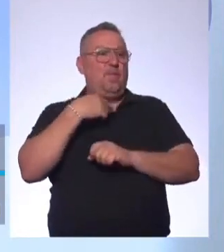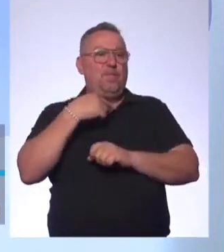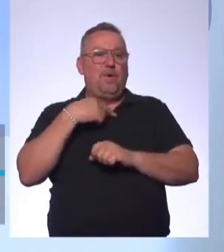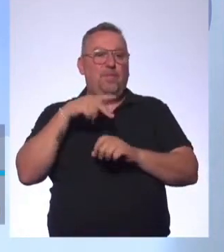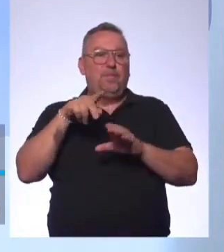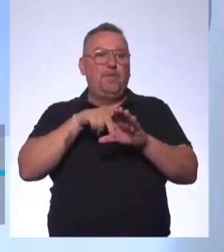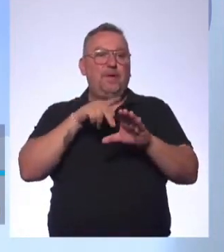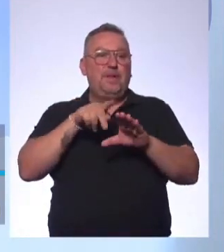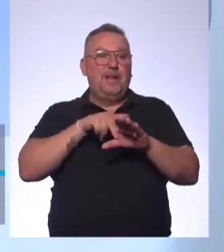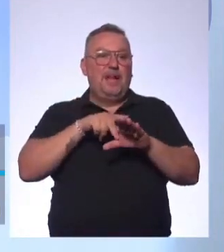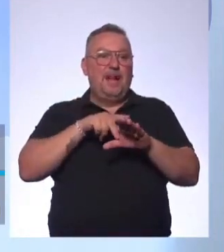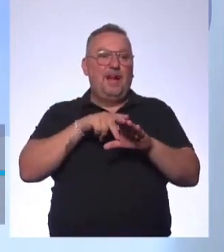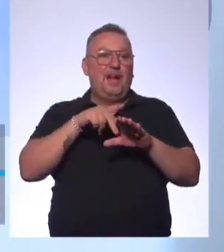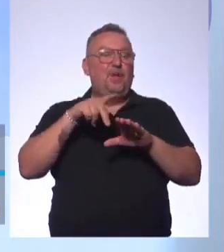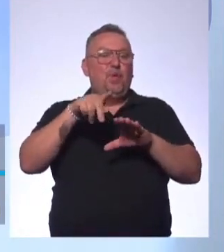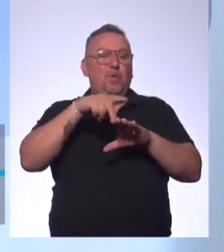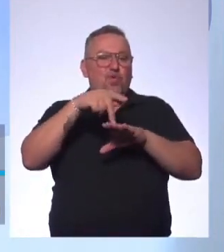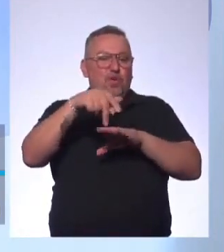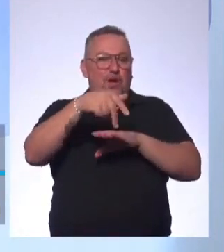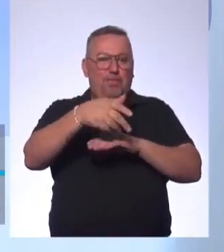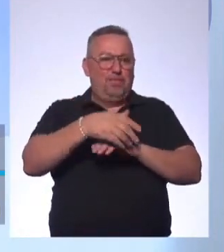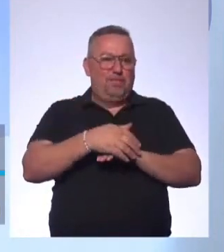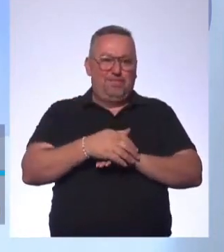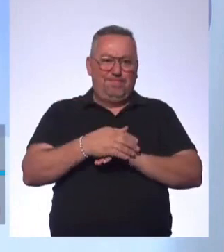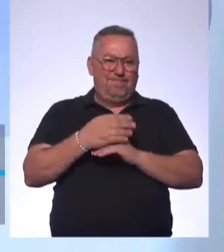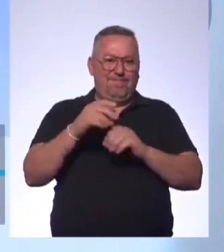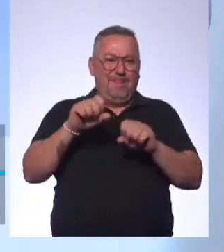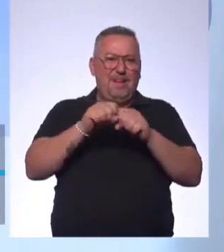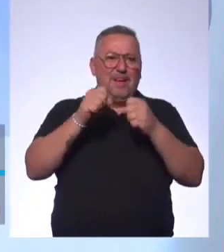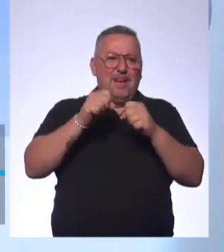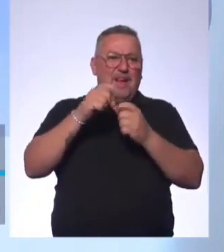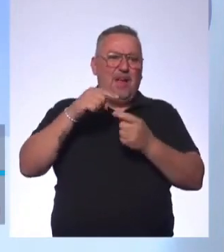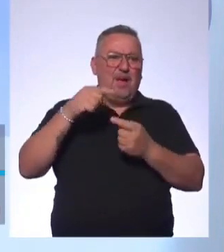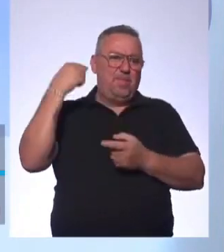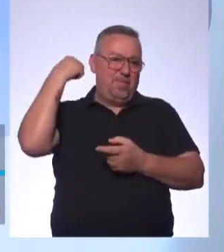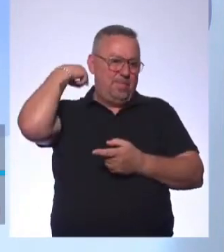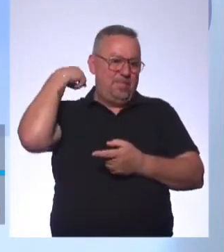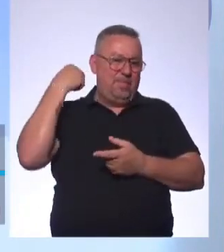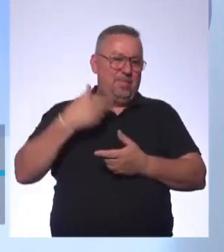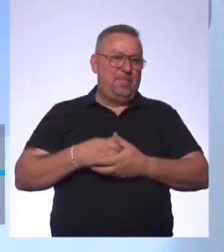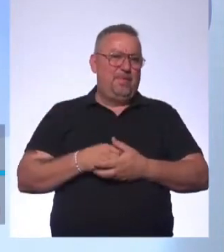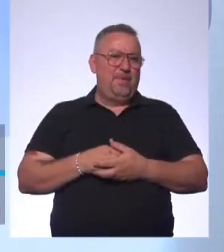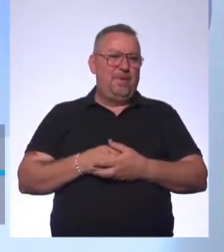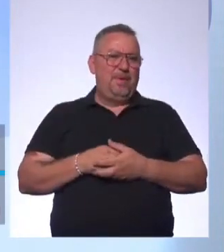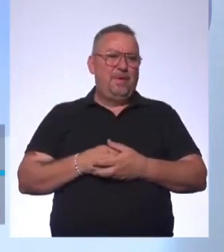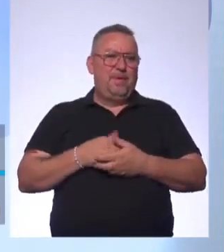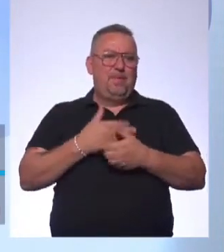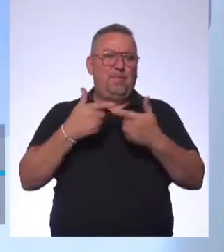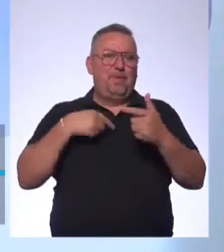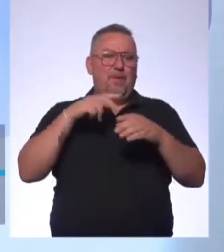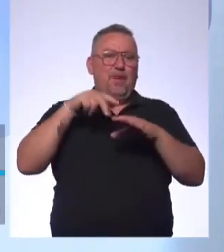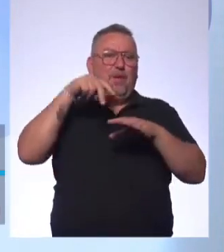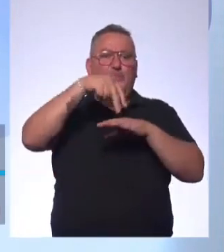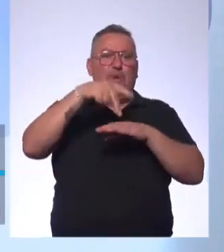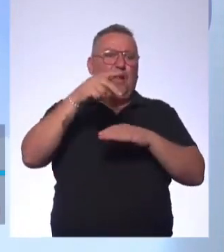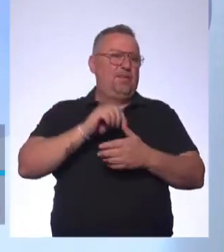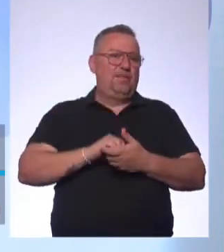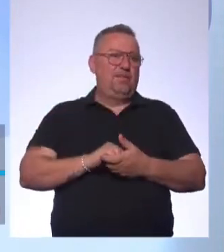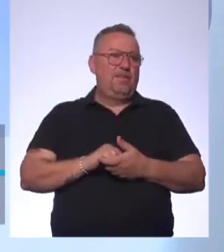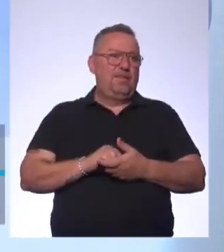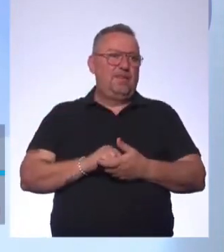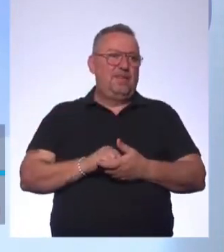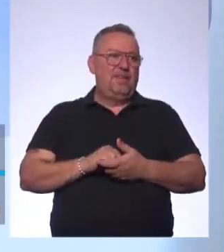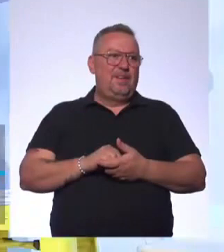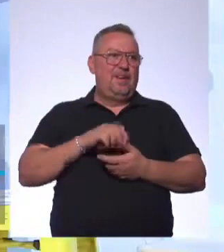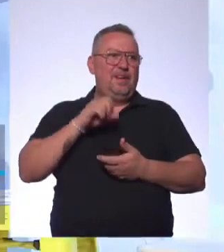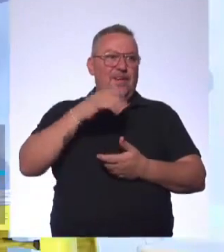pisar naquelas rachaduras no chão, senão quebra a coluna, eu acho que era da sua mãe, algo do tipo, que você tinha pulado as rachaduras. E se